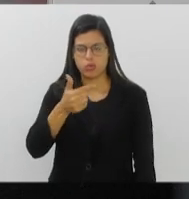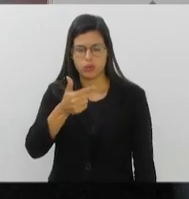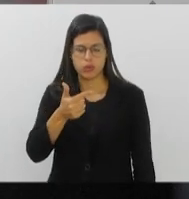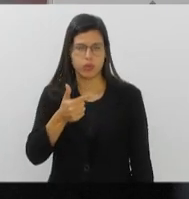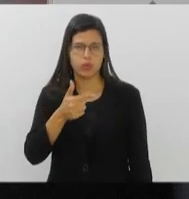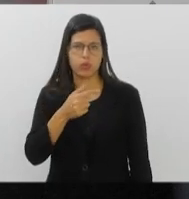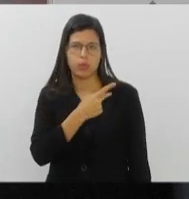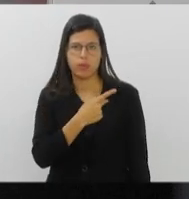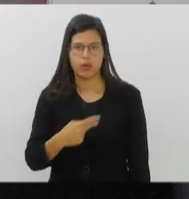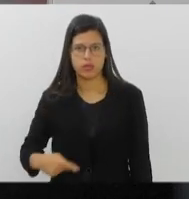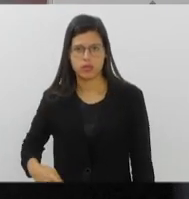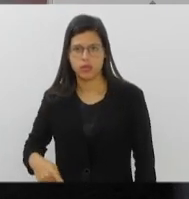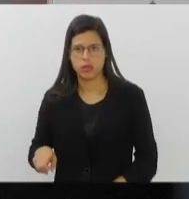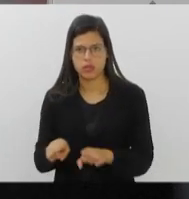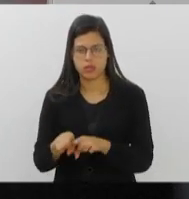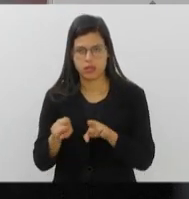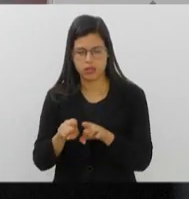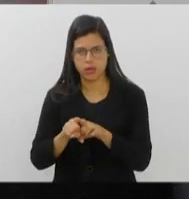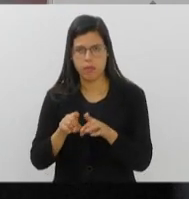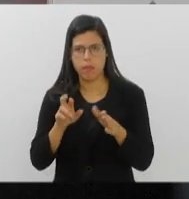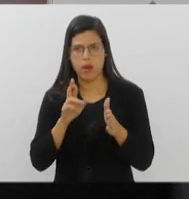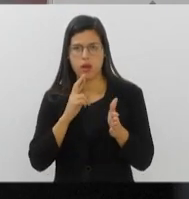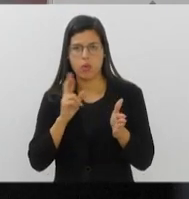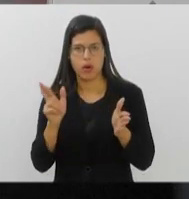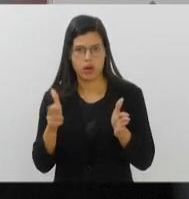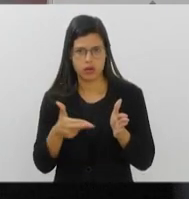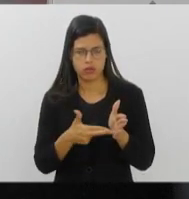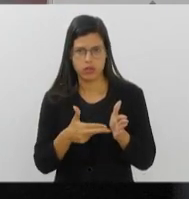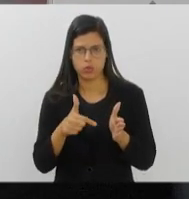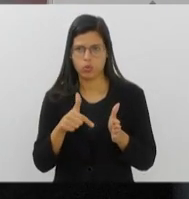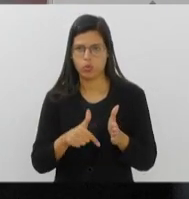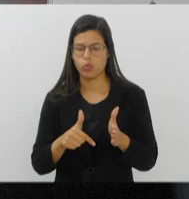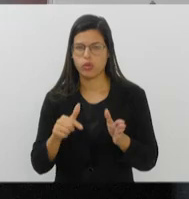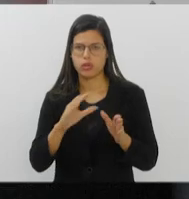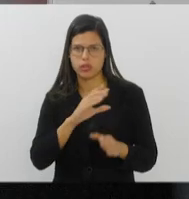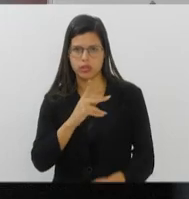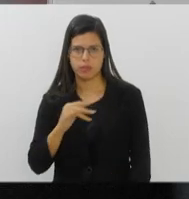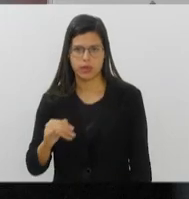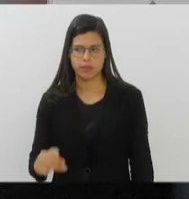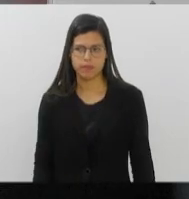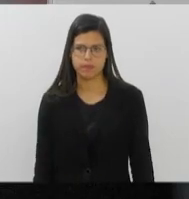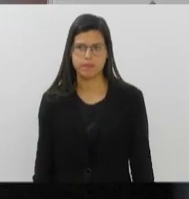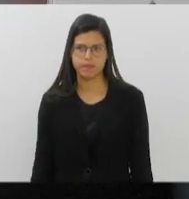relator desta Comissão Parlamentar de Inquérito.